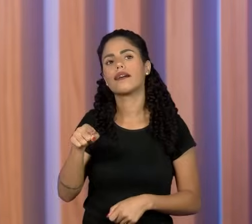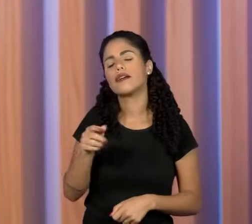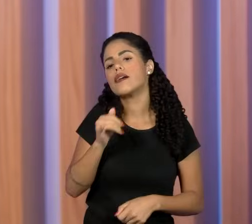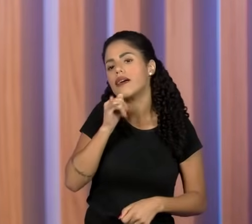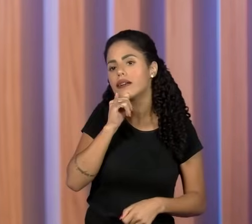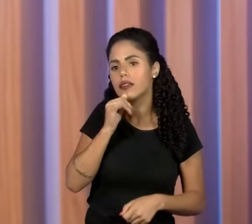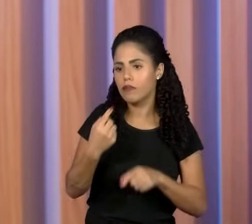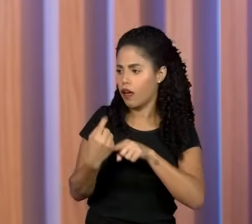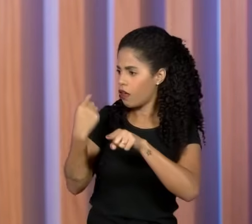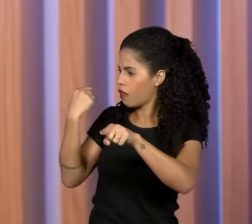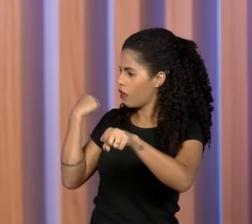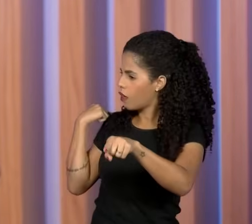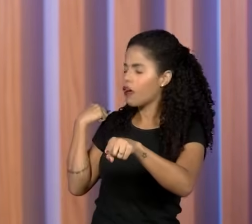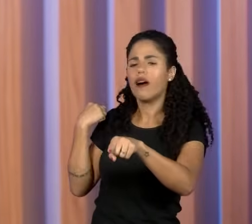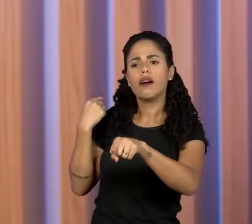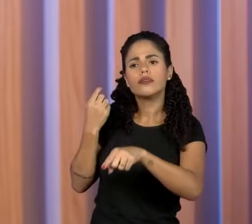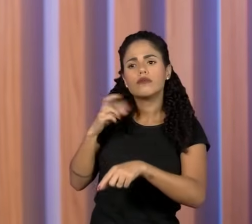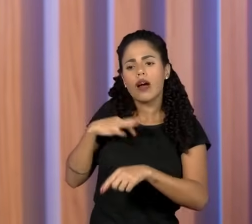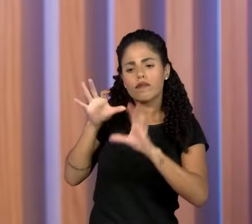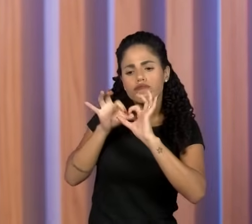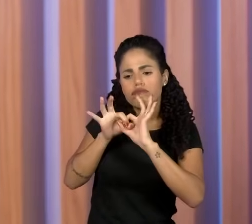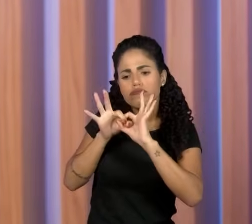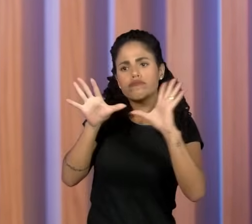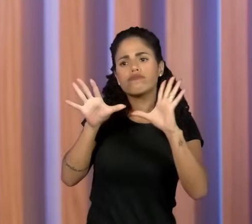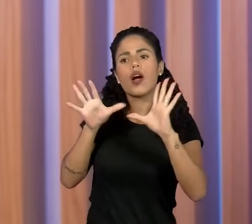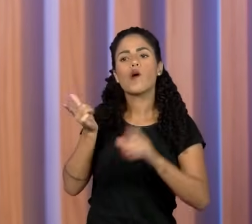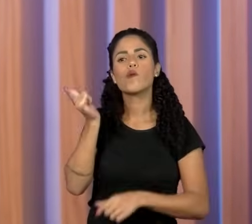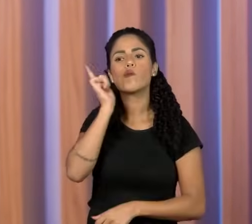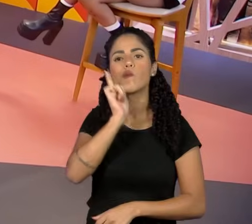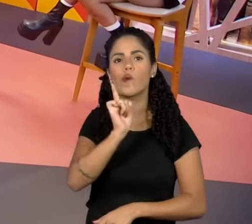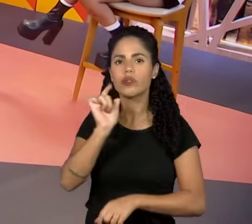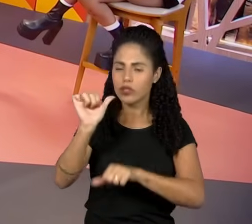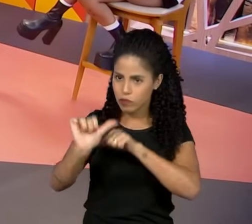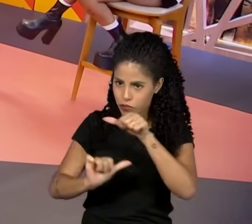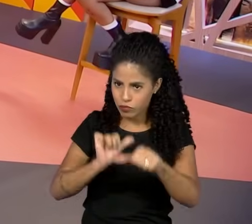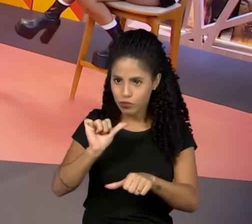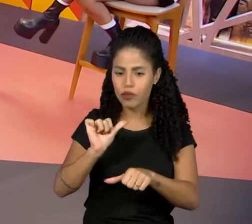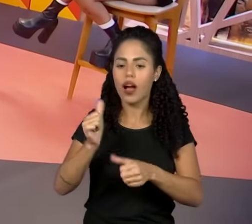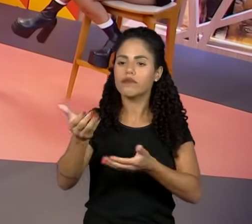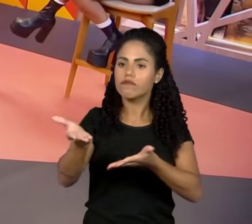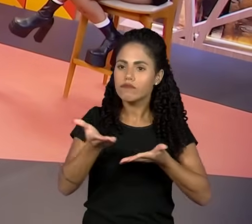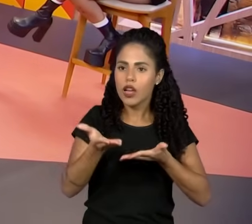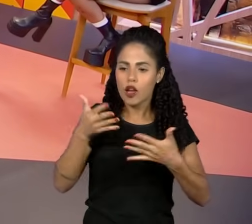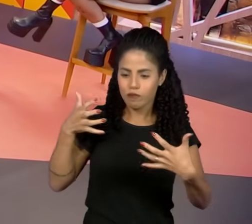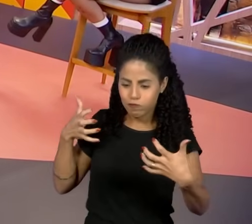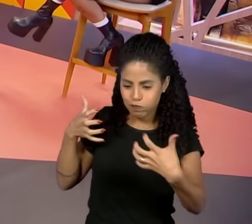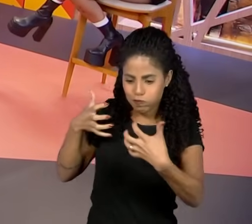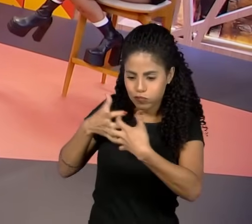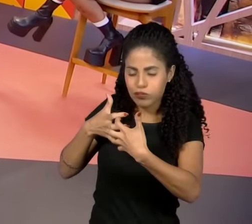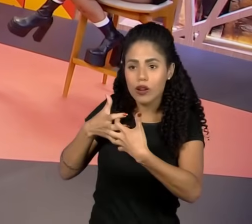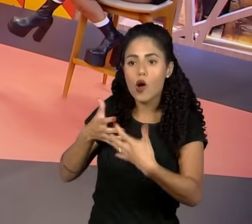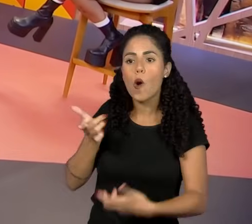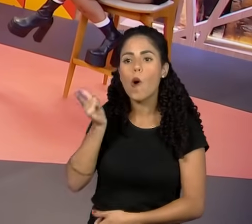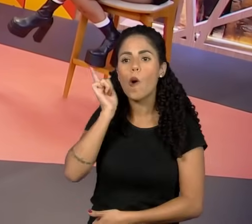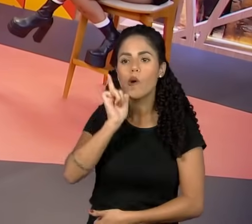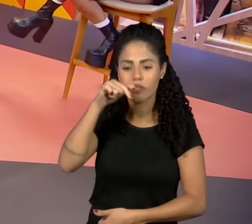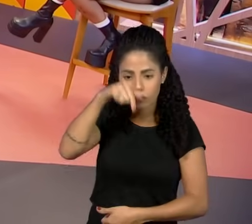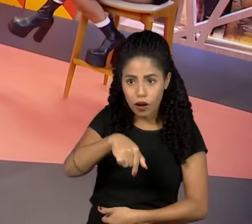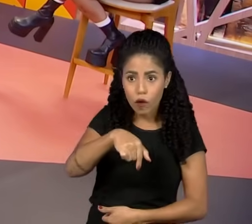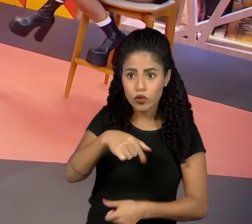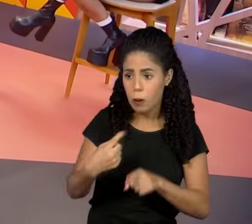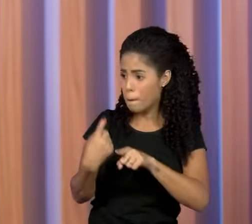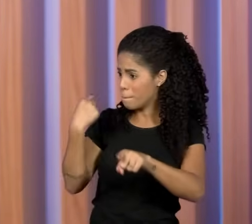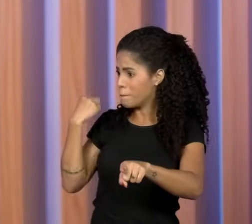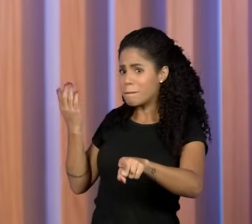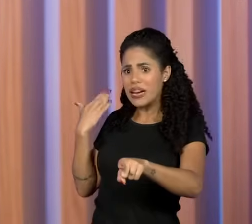O antepassado que tem essa liberdade, essa liberação, vem e se conecta com quem está aqui